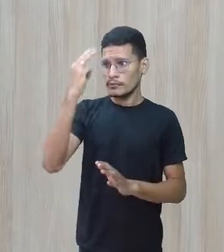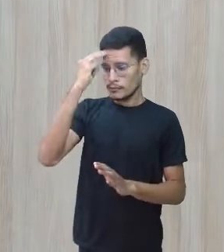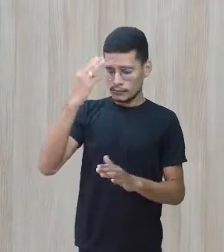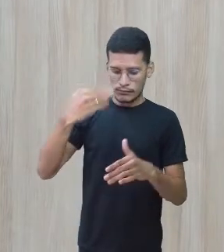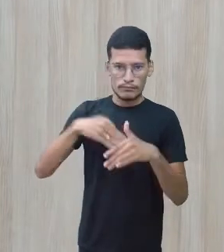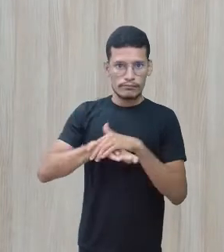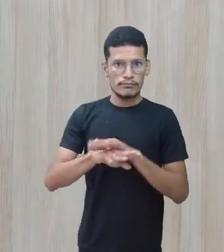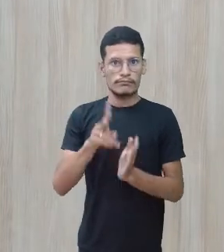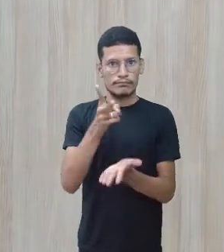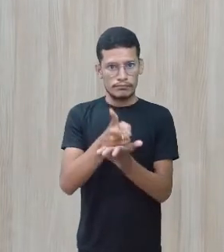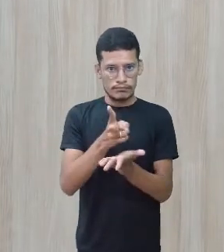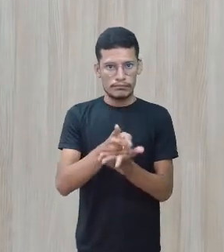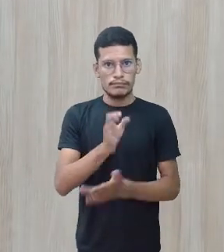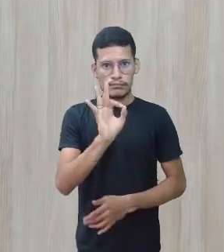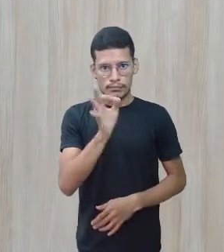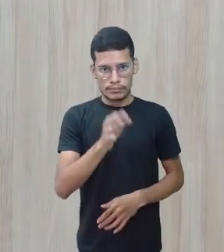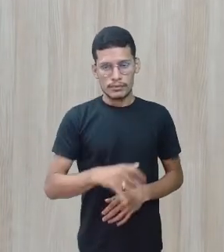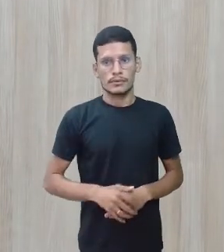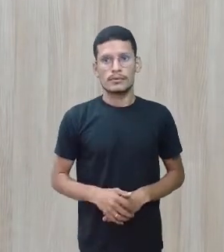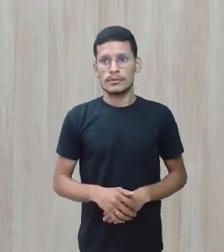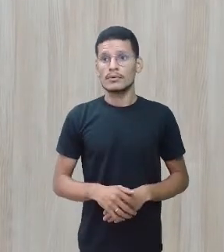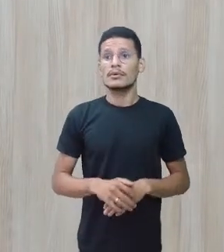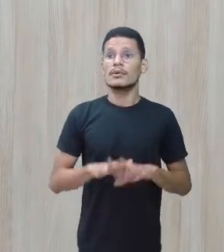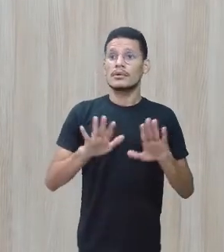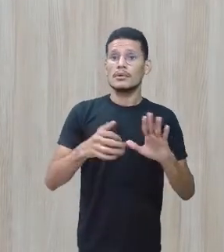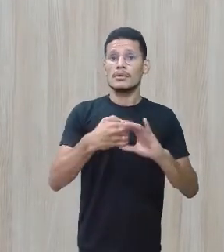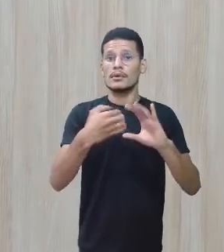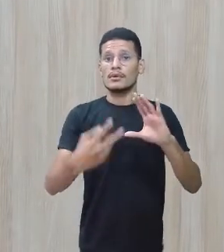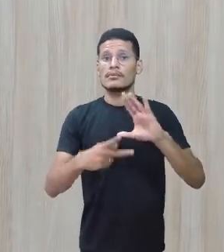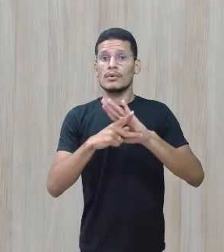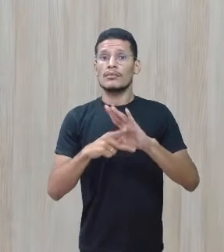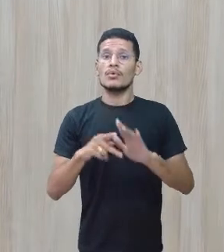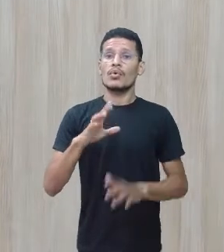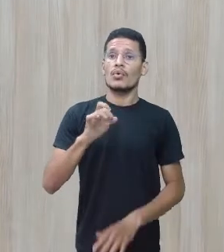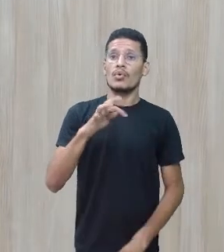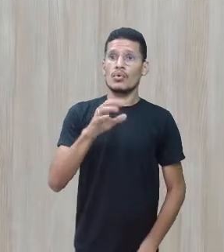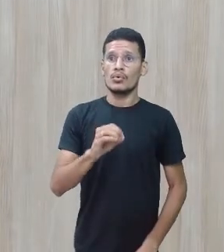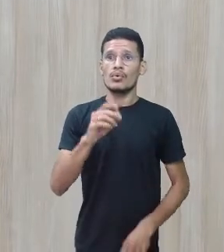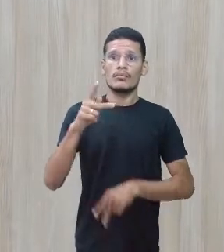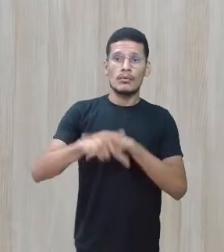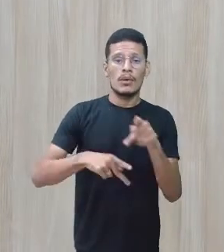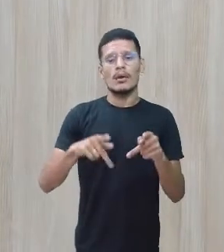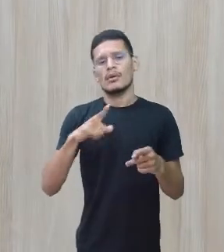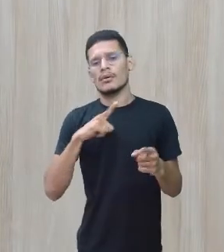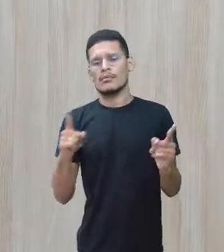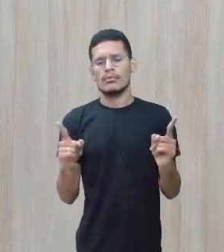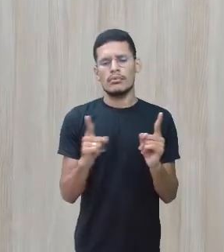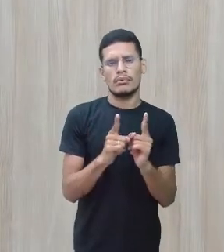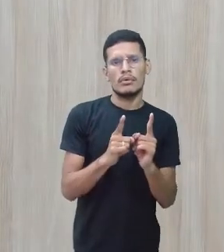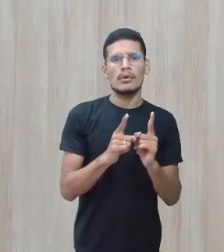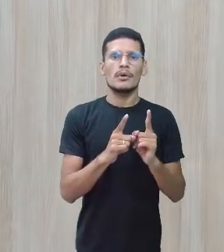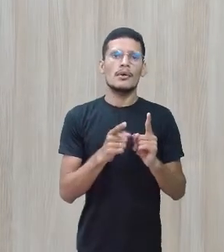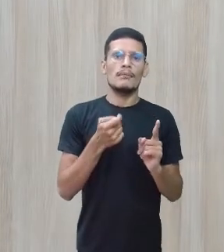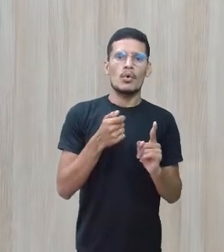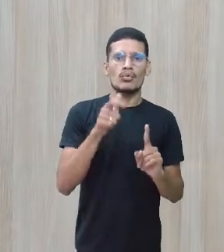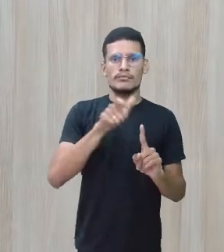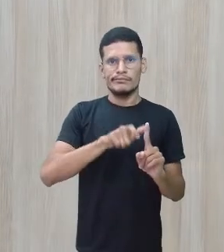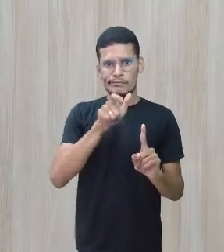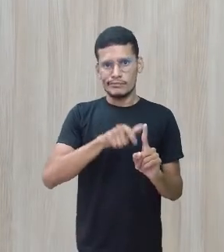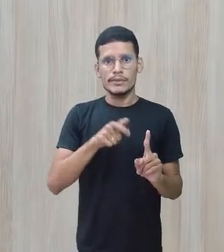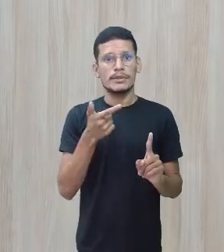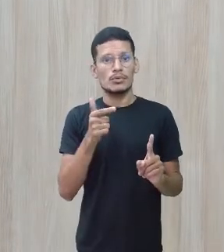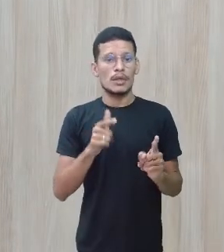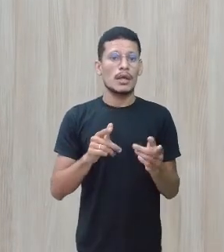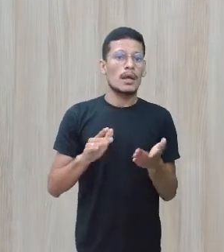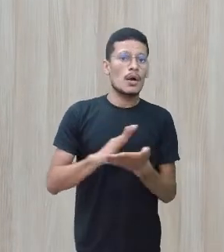tá? E as características do conto popular: há poucos personagens que às vezes não têm